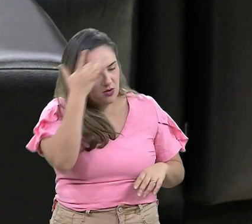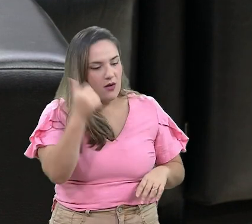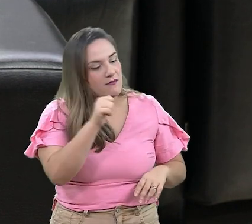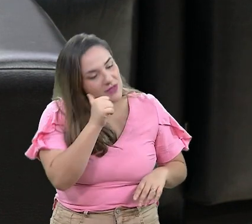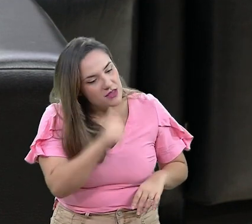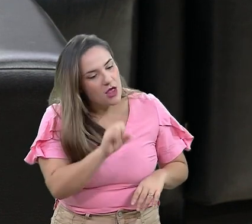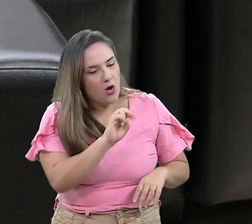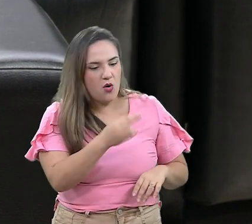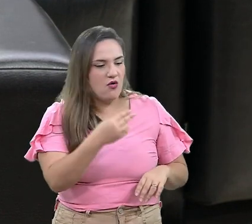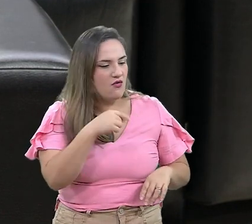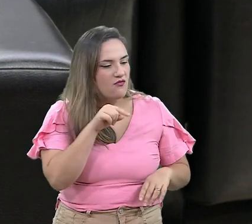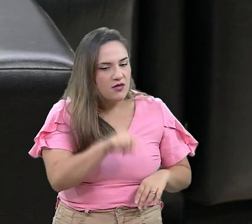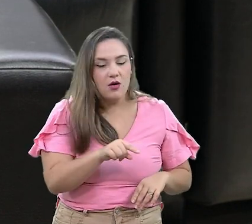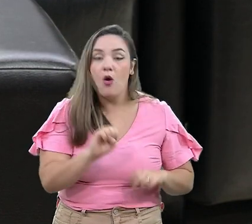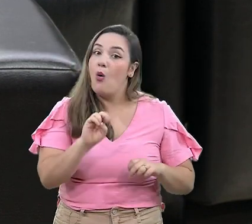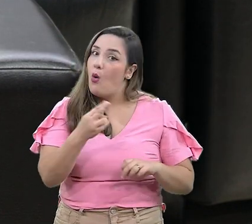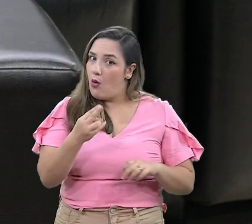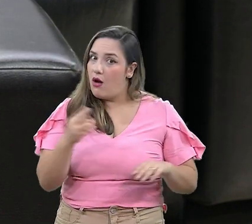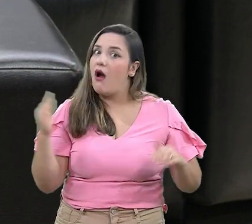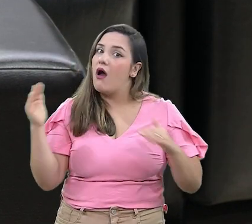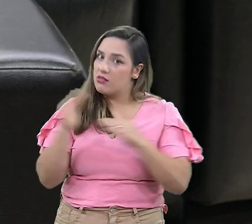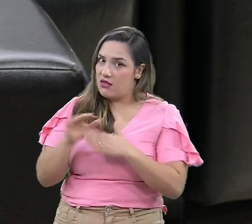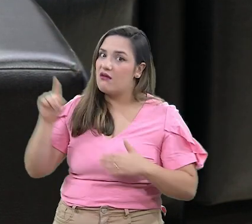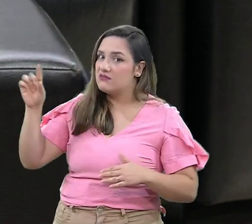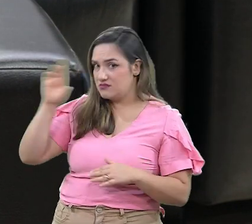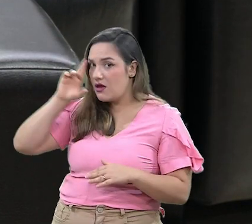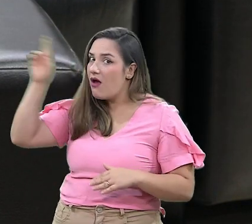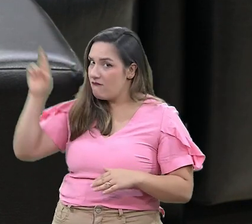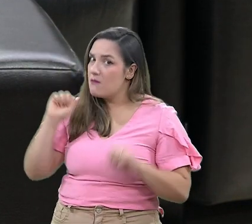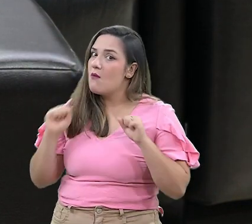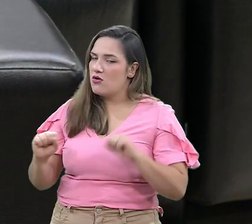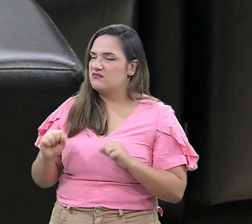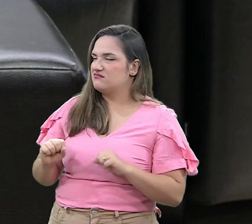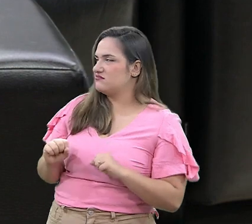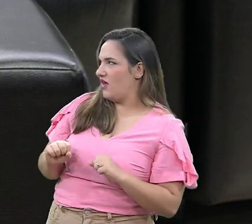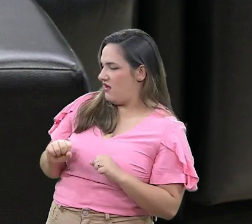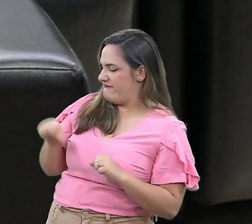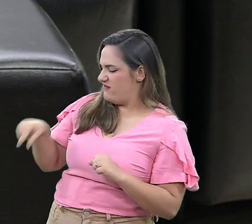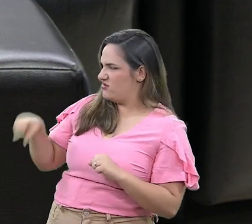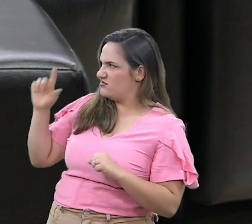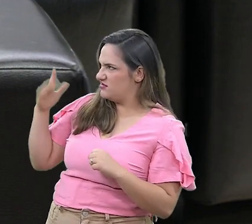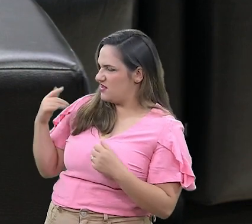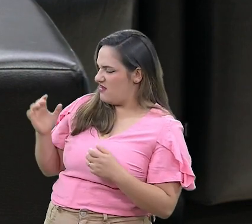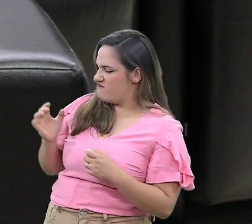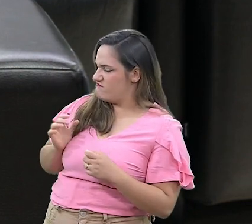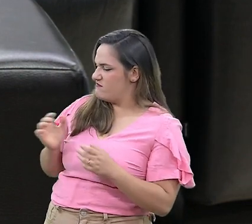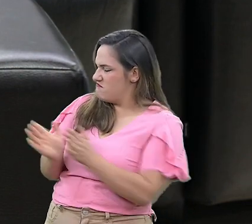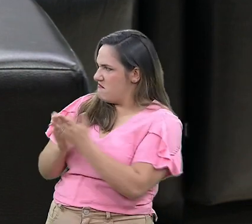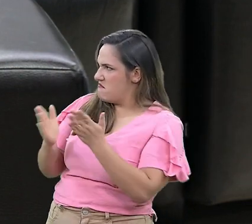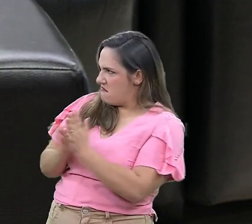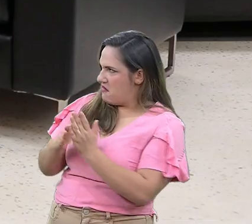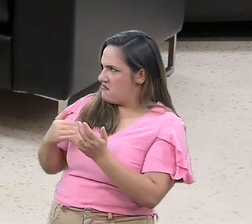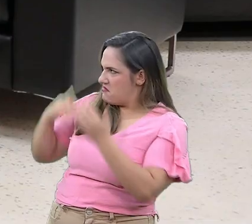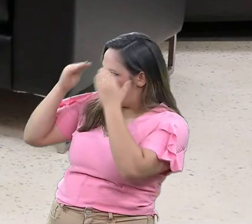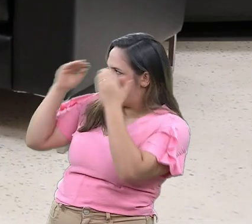seu subordinado, ou às vezes até do seu subordinado para o seu chefe.